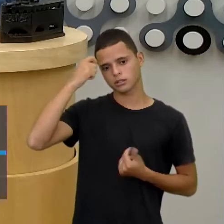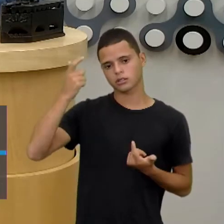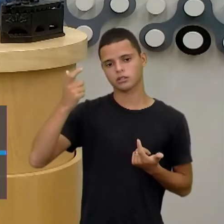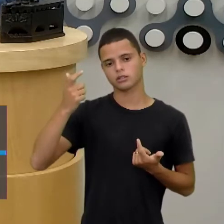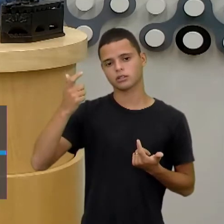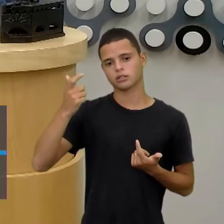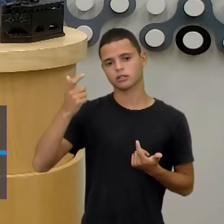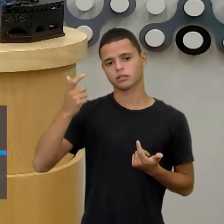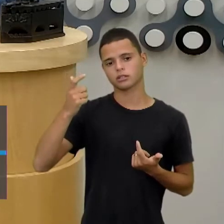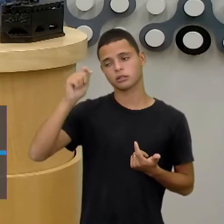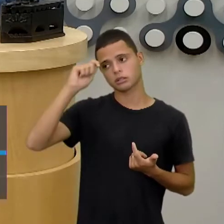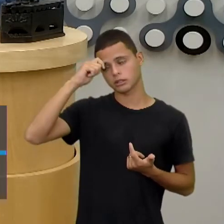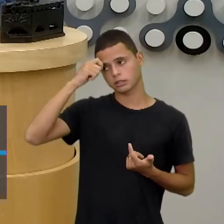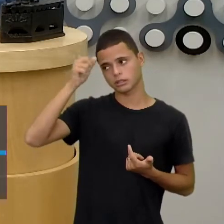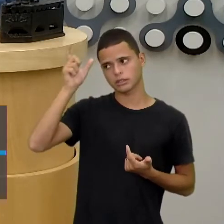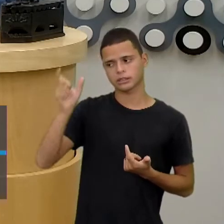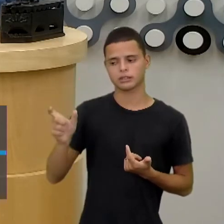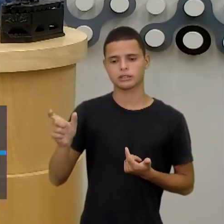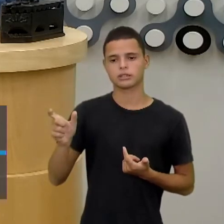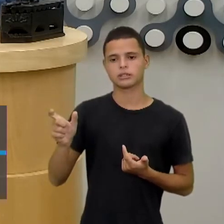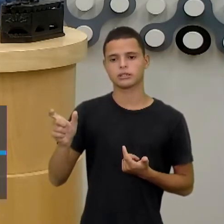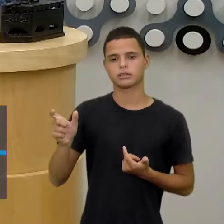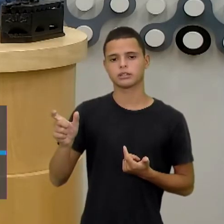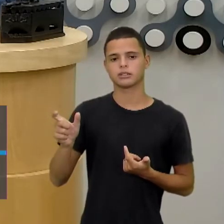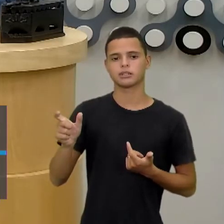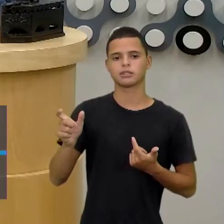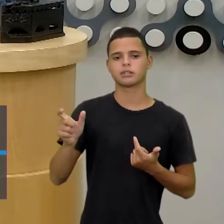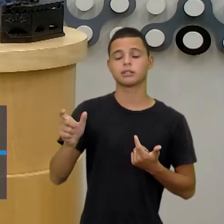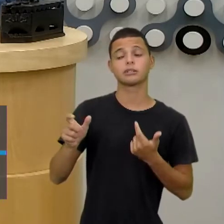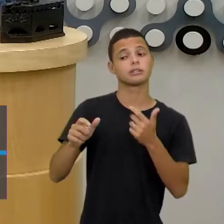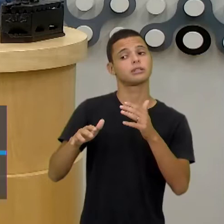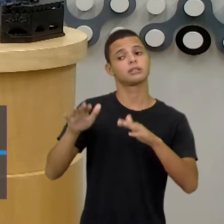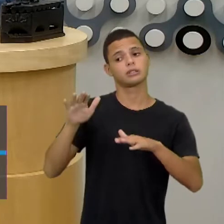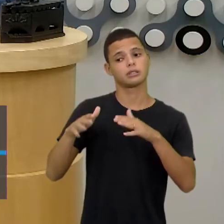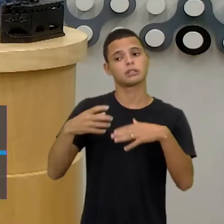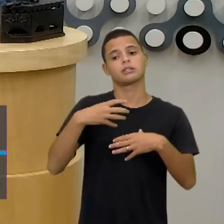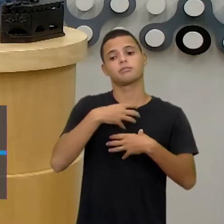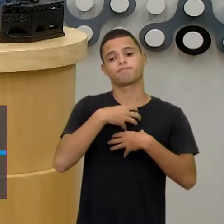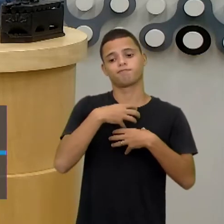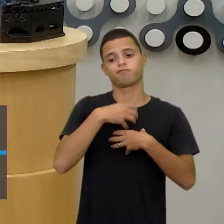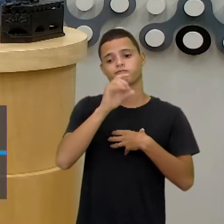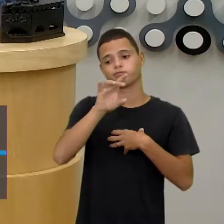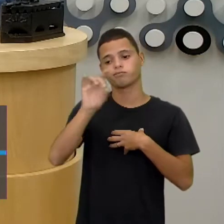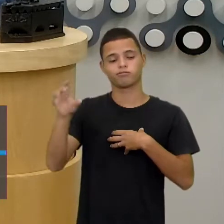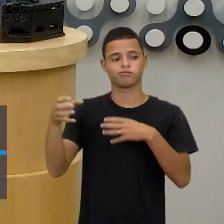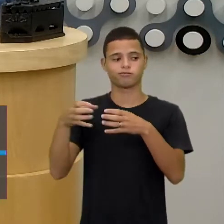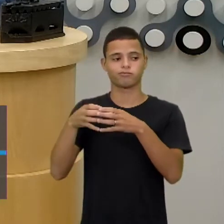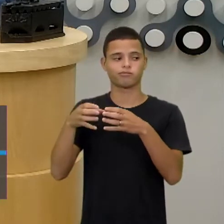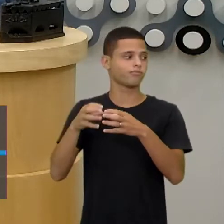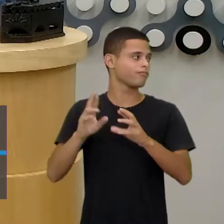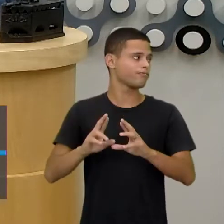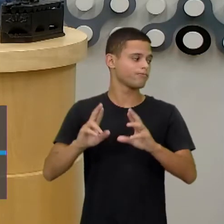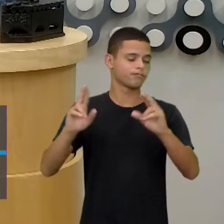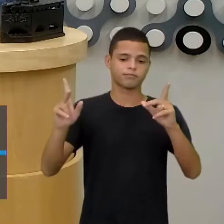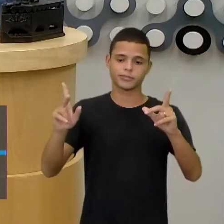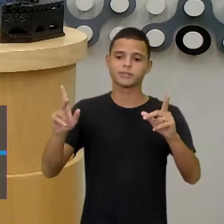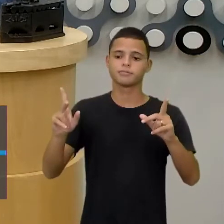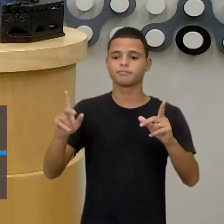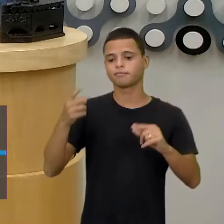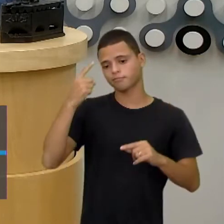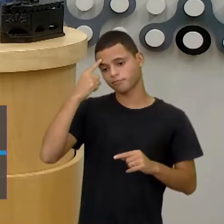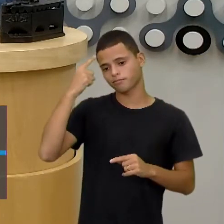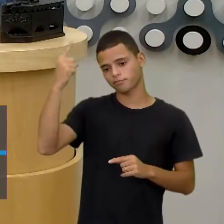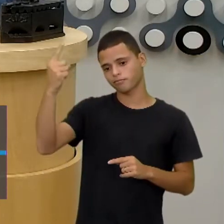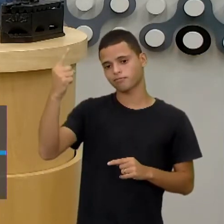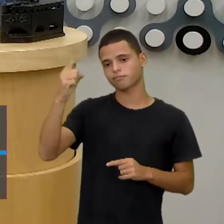falar assim, uma pessoa preta, isso não é ofender, né? Mas o preto, o sentido para cada grupo é diferente, assim? Se a gente for pensar